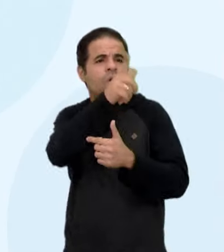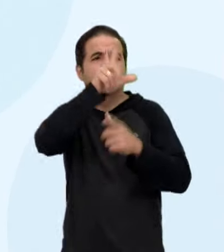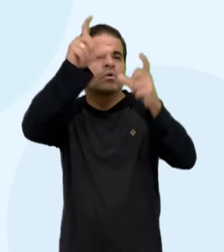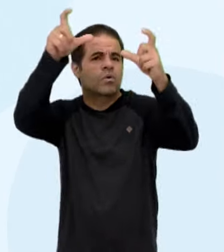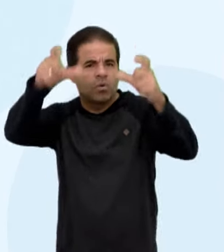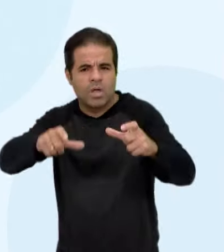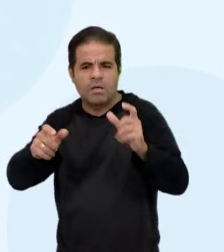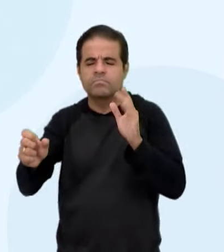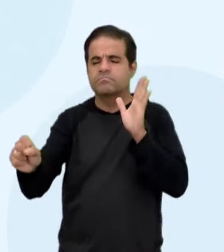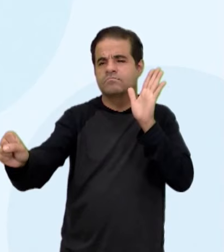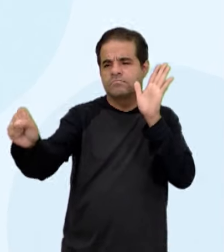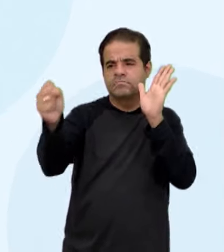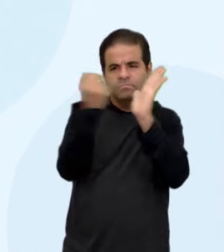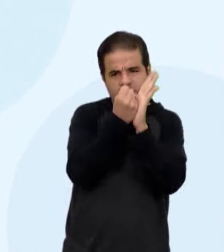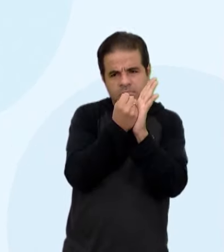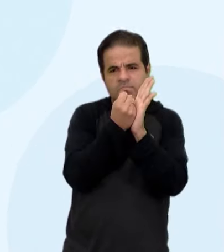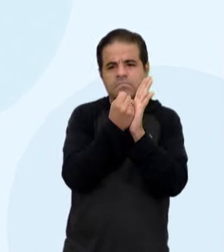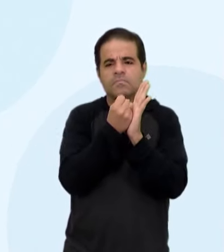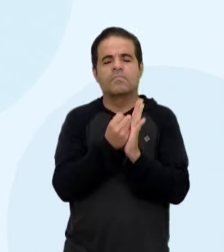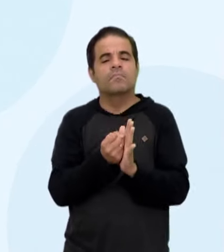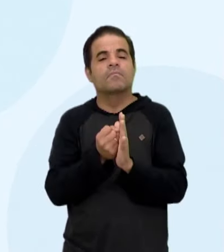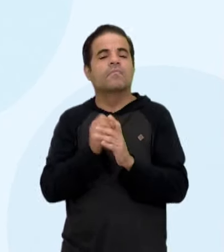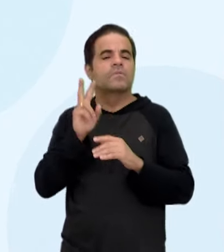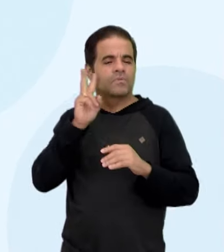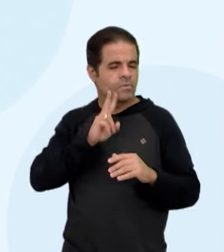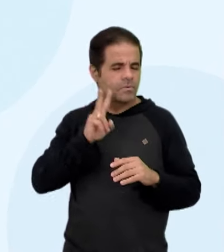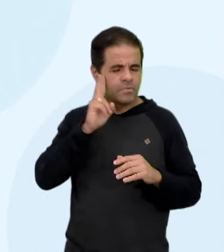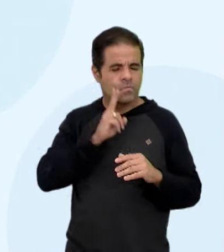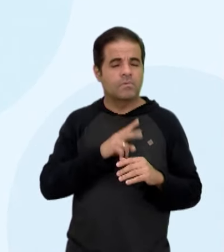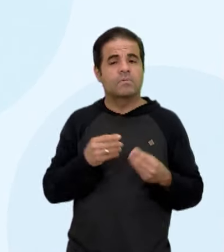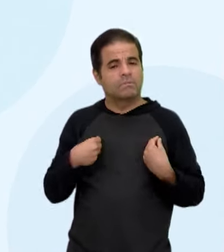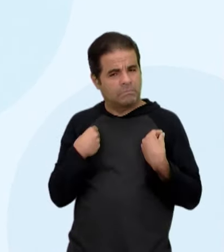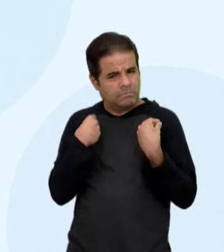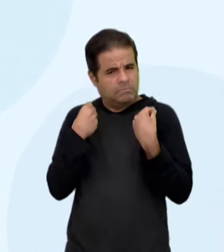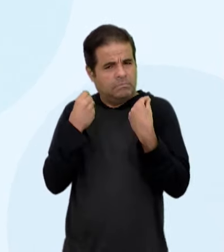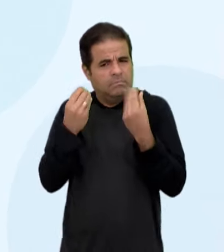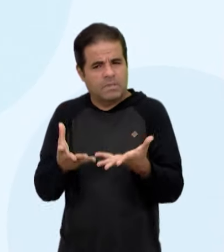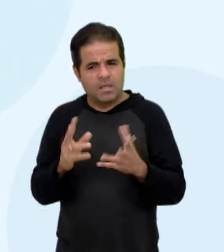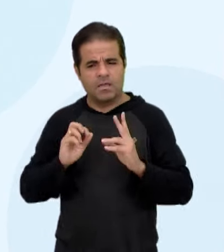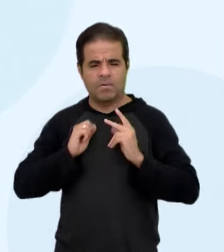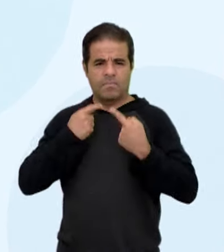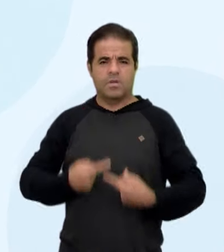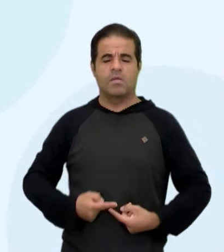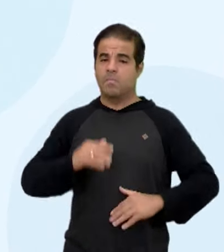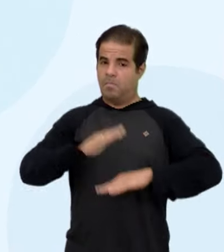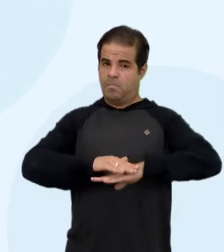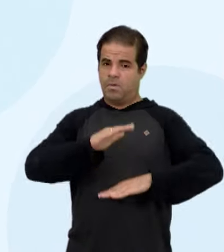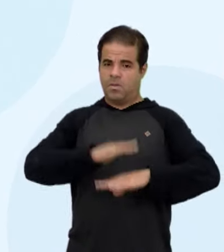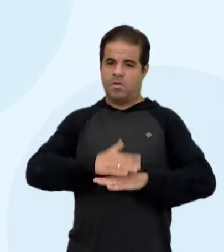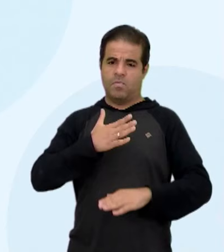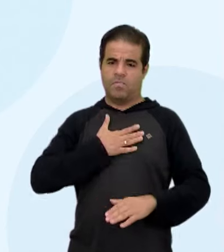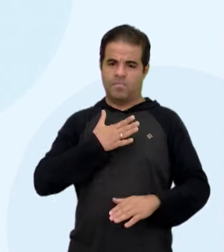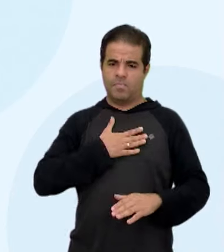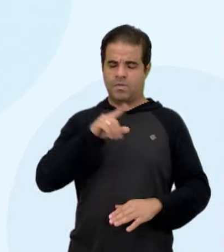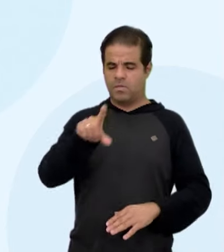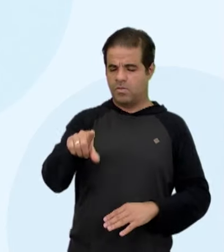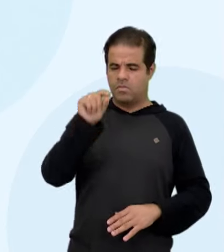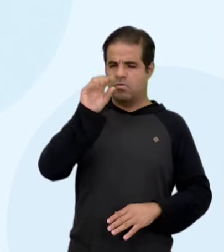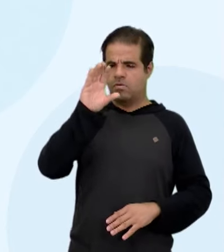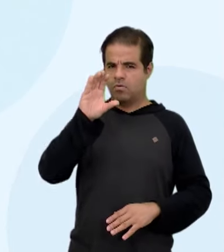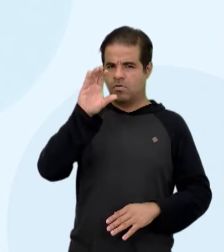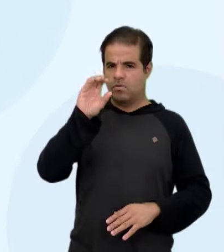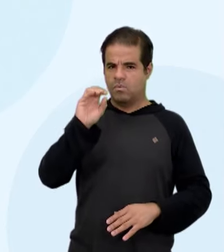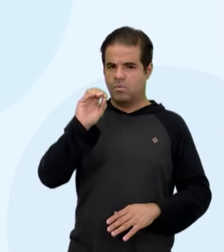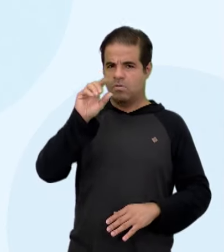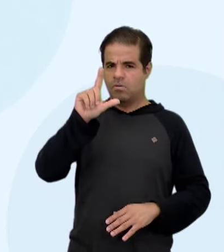né, patrimônio aí histórico, né, da humanidade. Eu escolhi o Coliseu, tá? Então vamos lá. O Coliseu